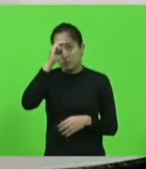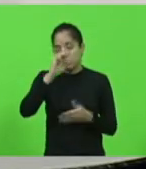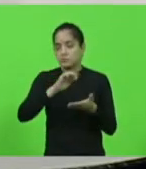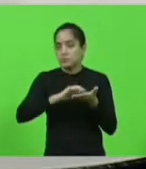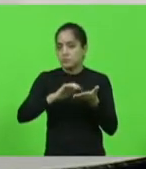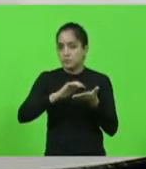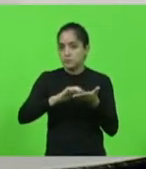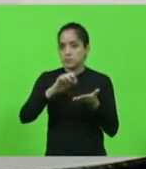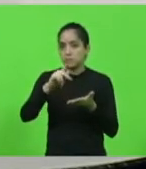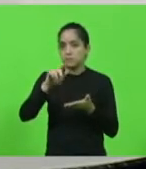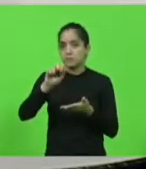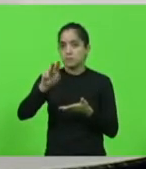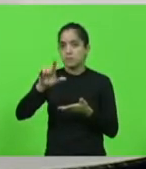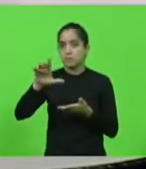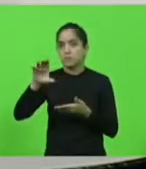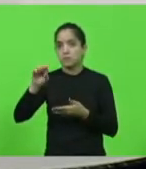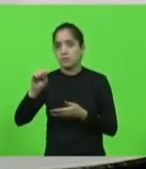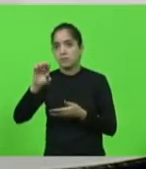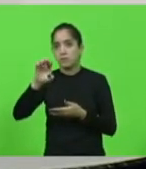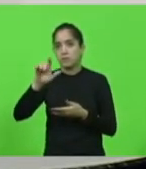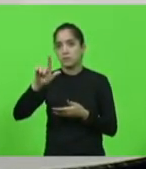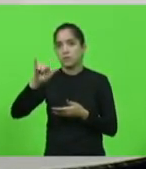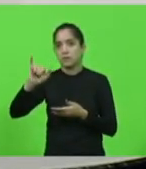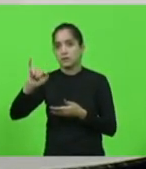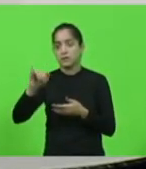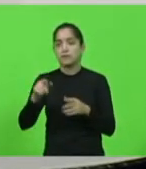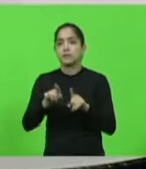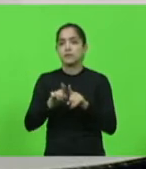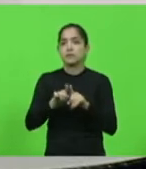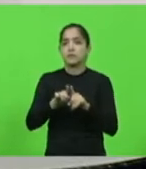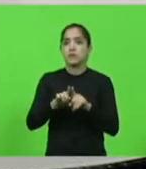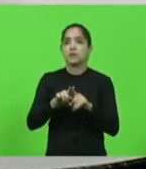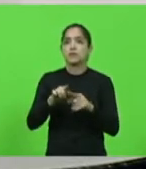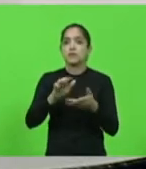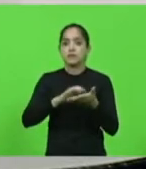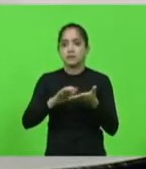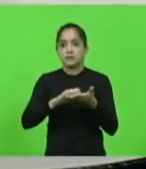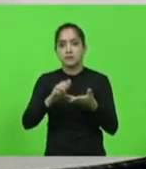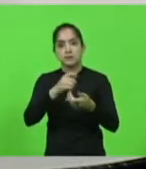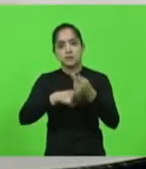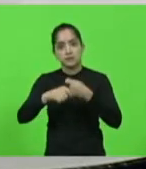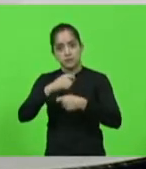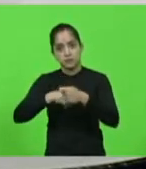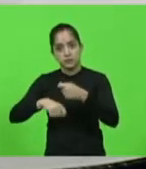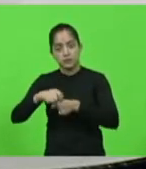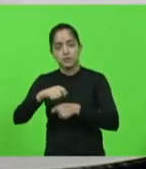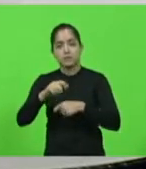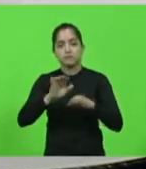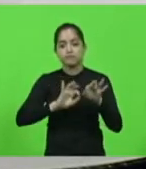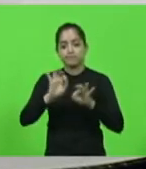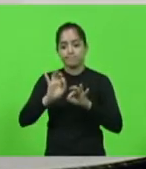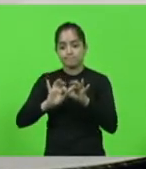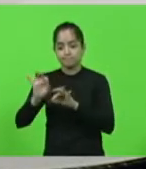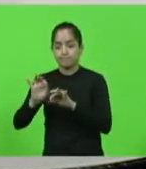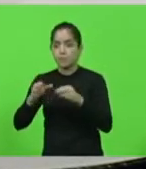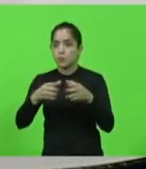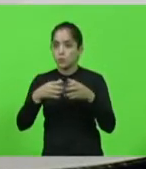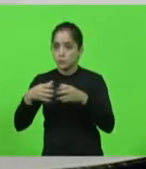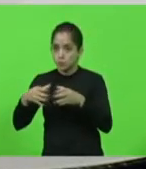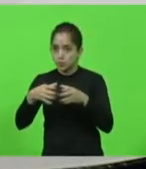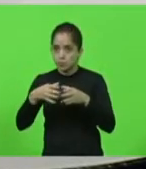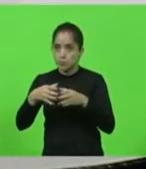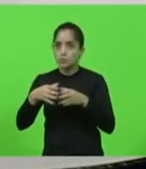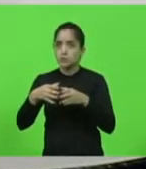e toda a equipe e estrutura da Secretaria de Fazenda, que tem construído, junto com os órgãos competentes,